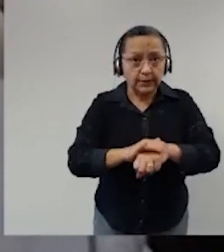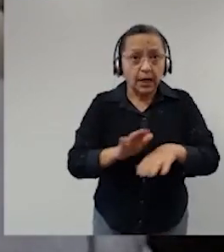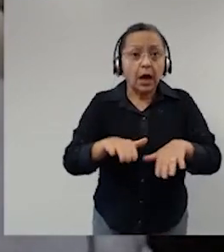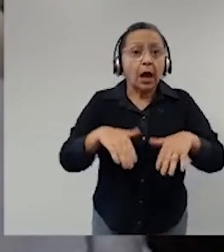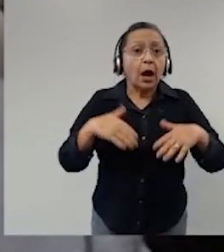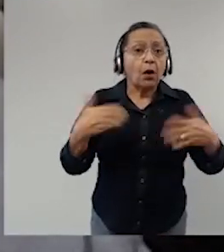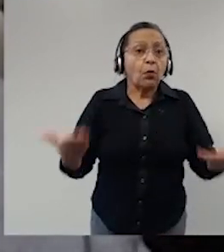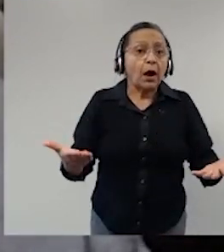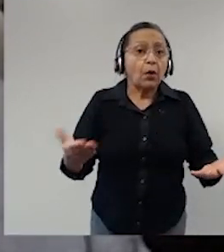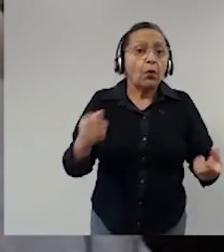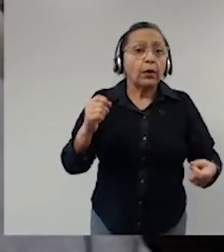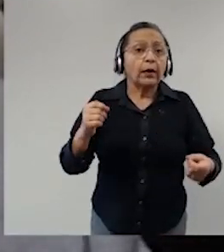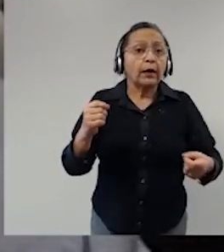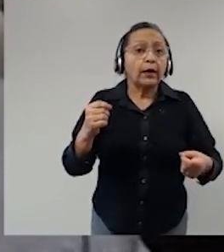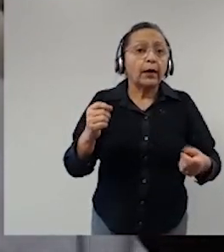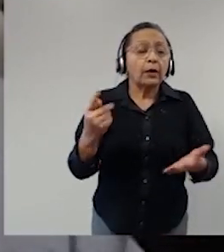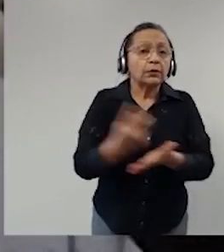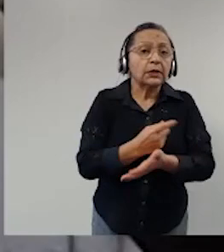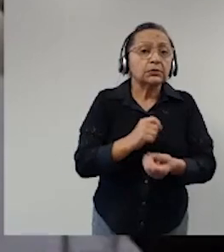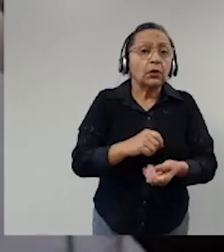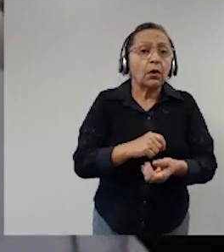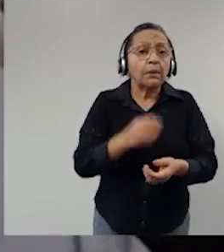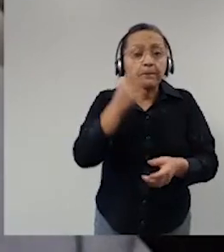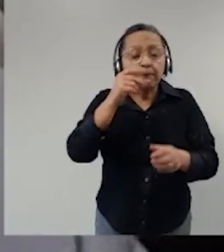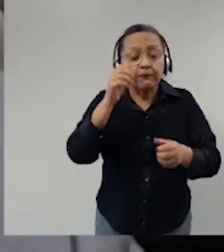informação. Então, a